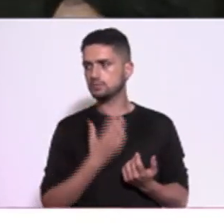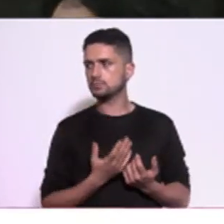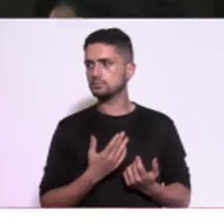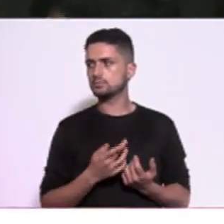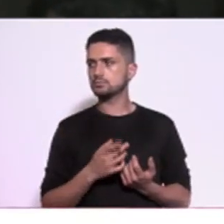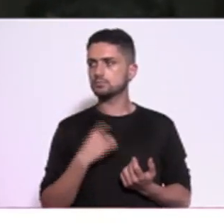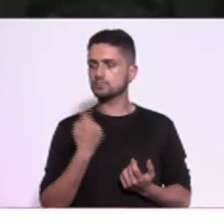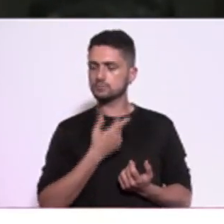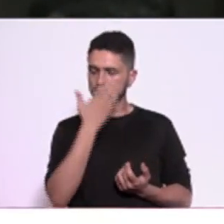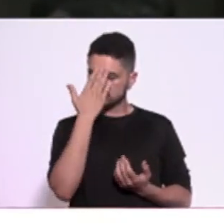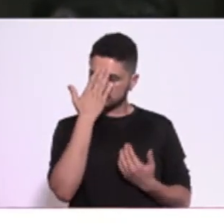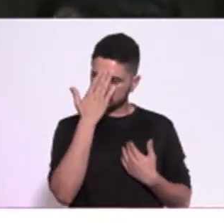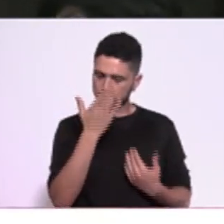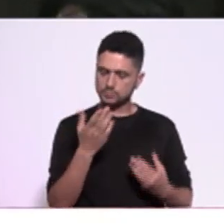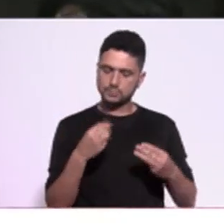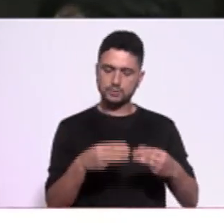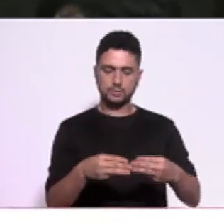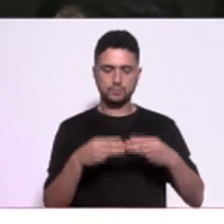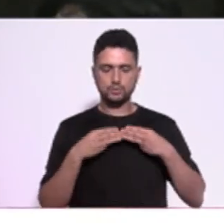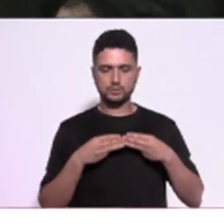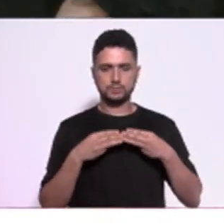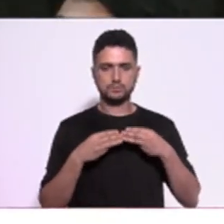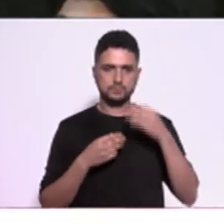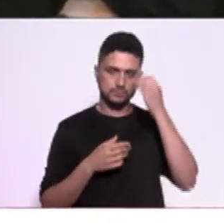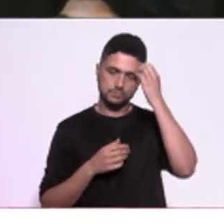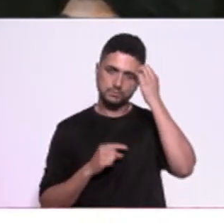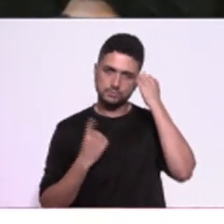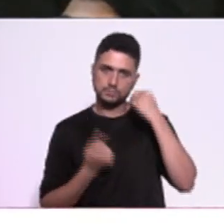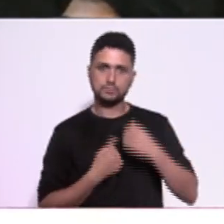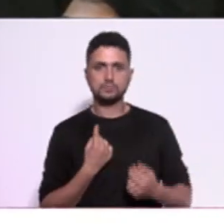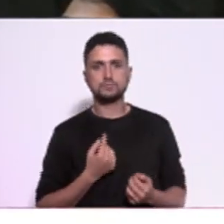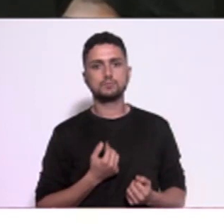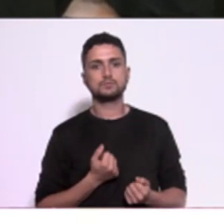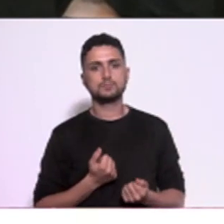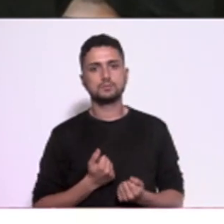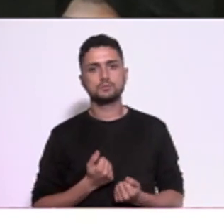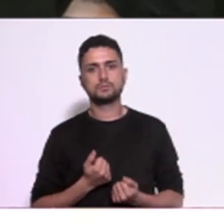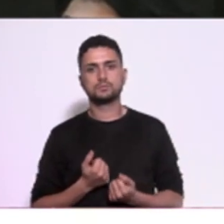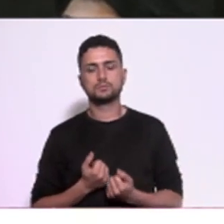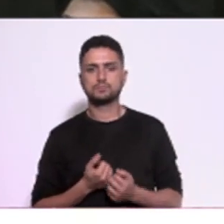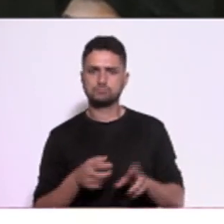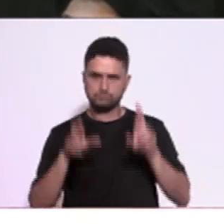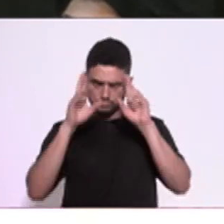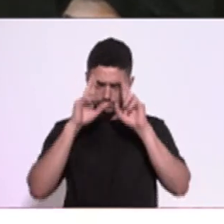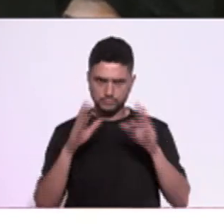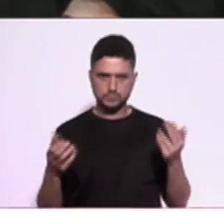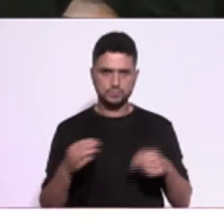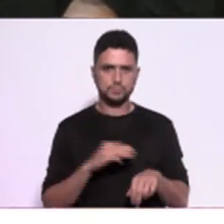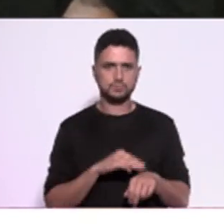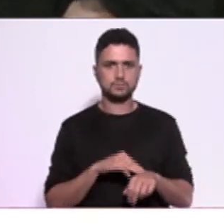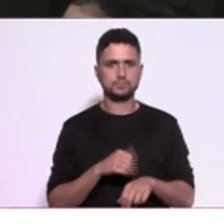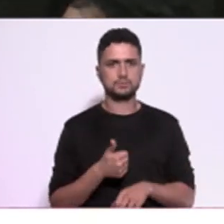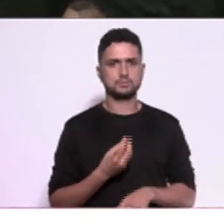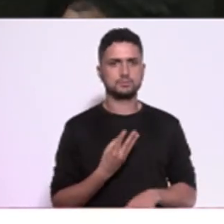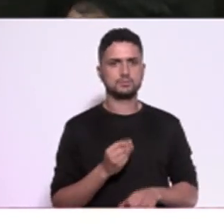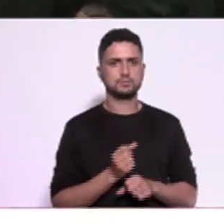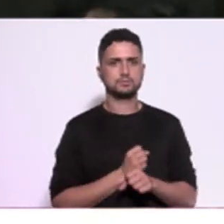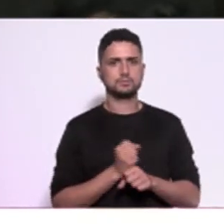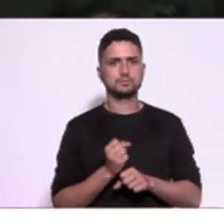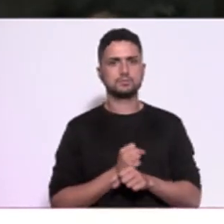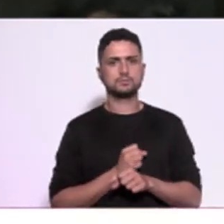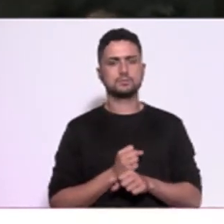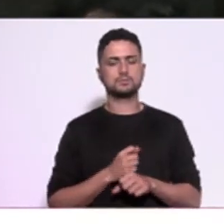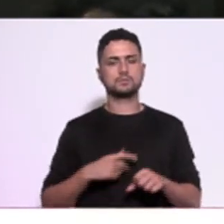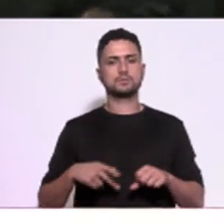agradecidos por isso. Nós reconhecemos que nesse momento, quando completamos 130 anos de